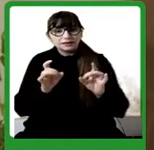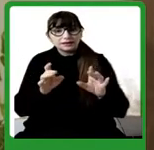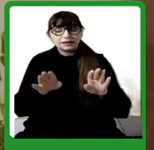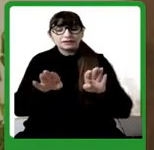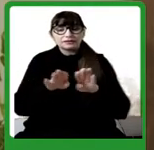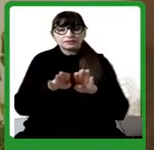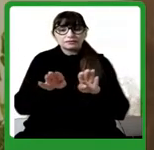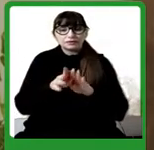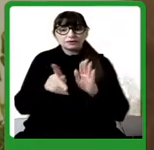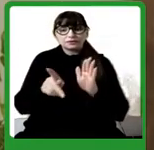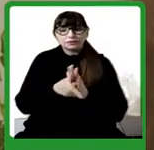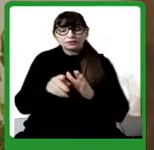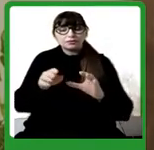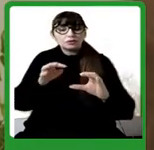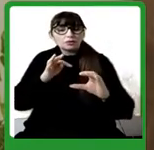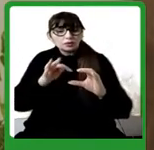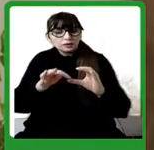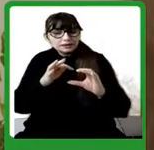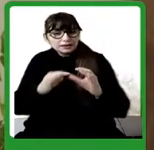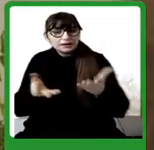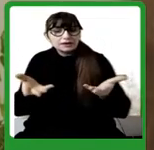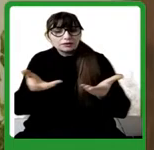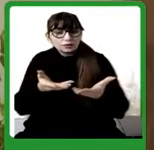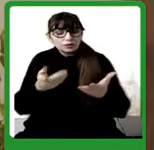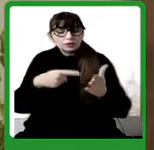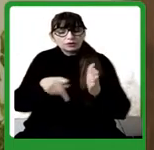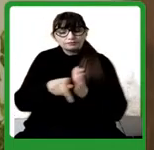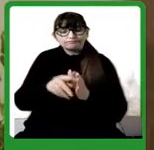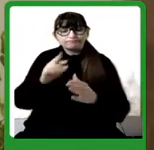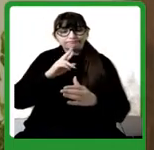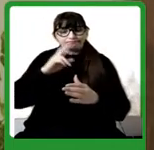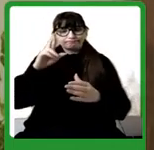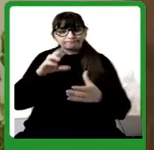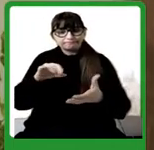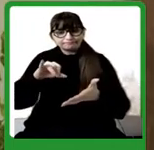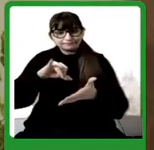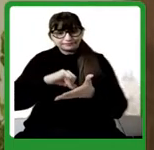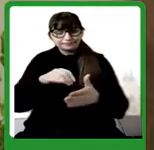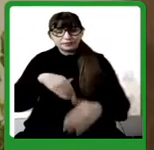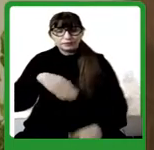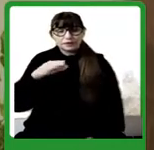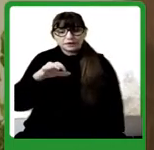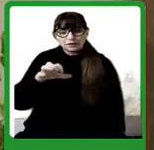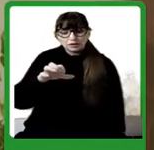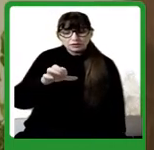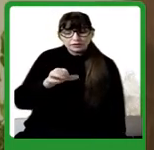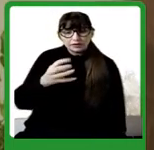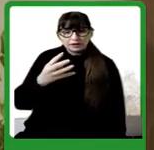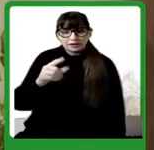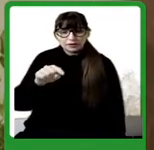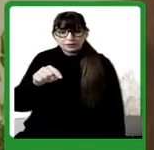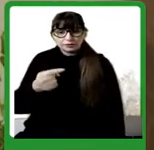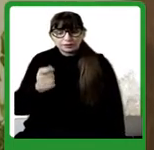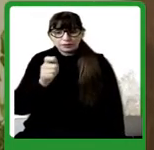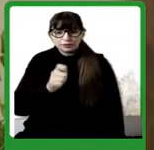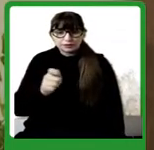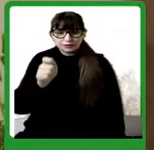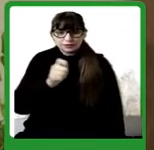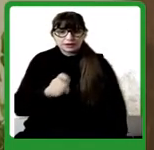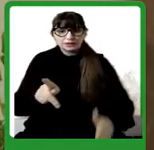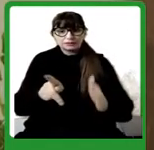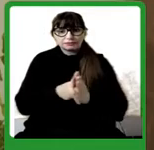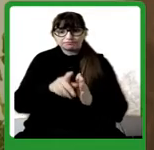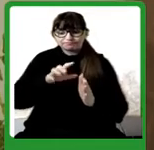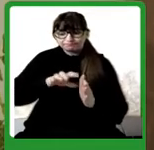nossos conselheiros, aos nossos coordenadores de núcleo, os nossos mais de 94 mil associados distribuídos nos